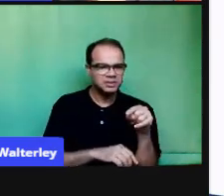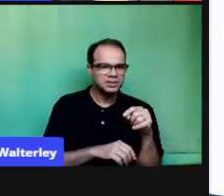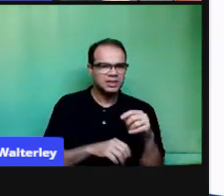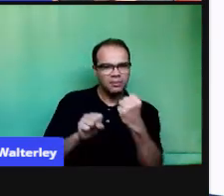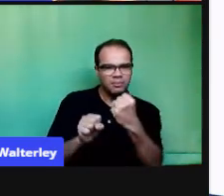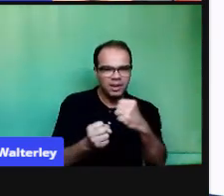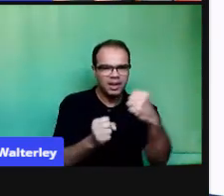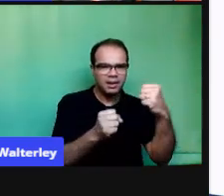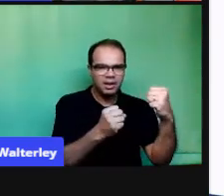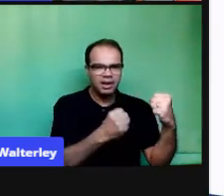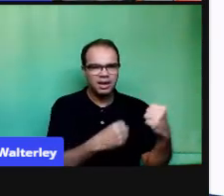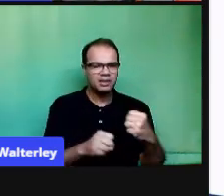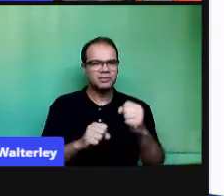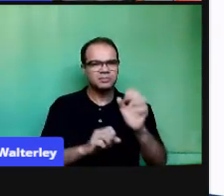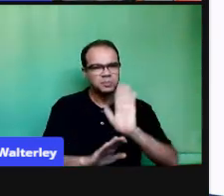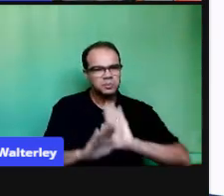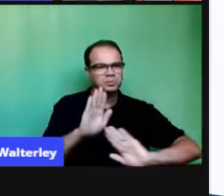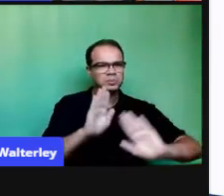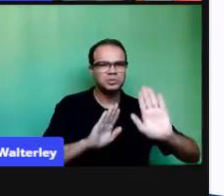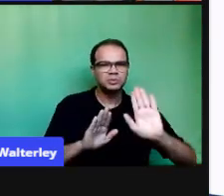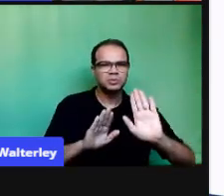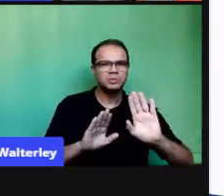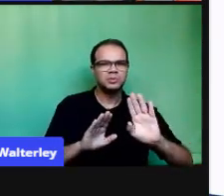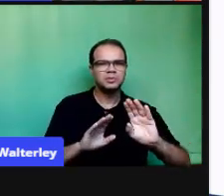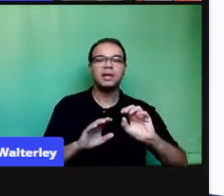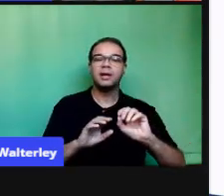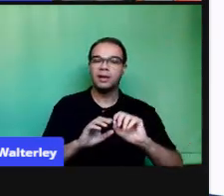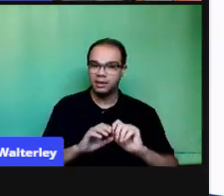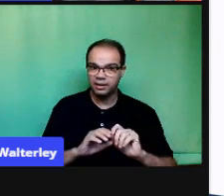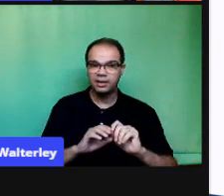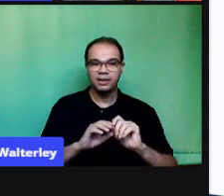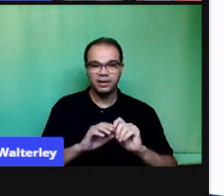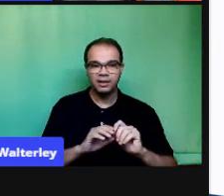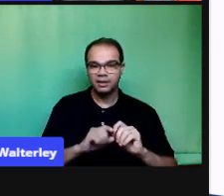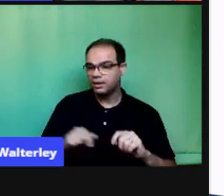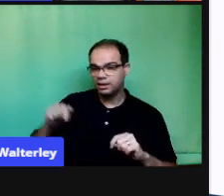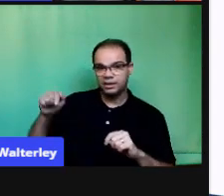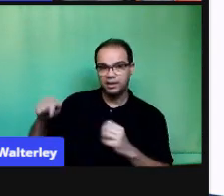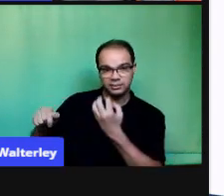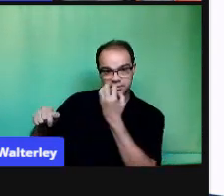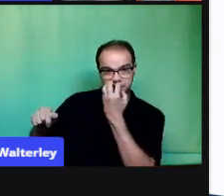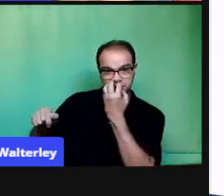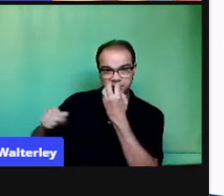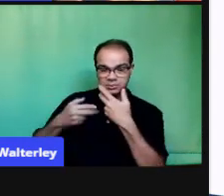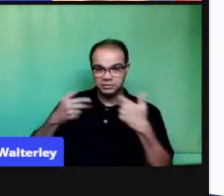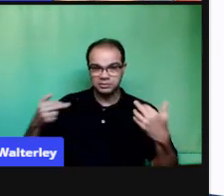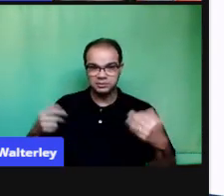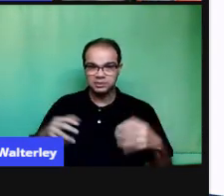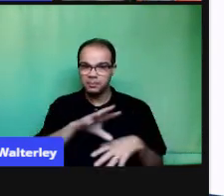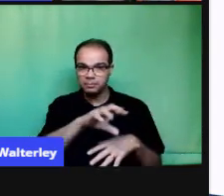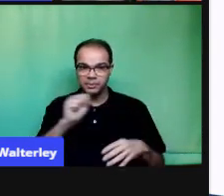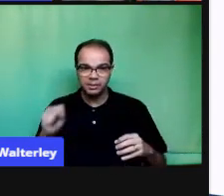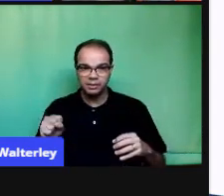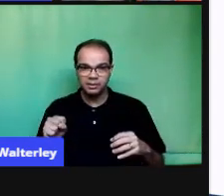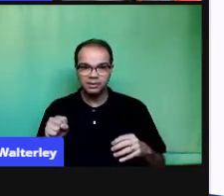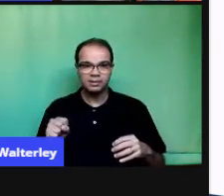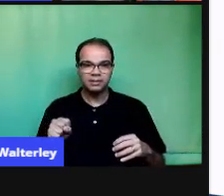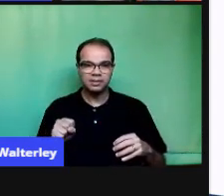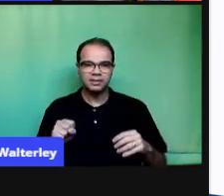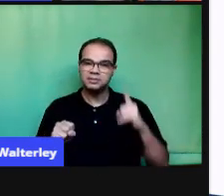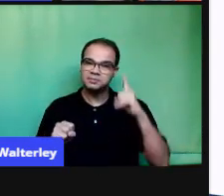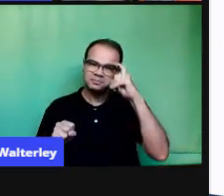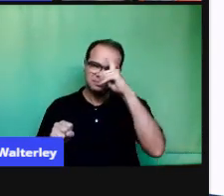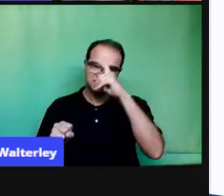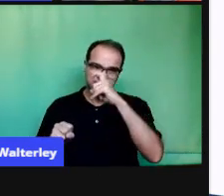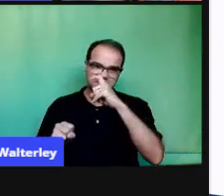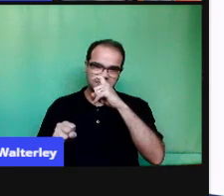coleira, impedindo dessa forma que a doença também chegue no ser humano, né, que também são portadores, podem ser